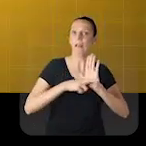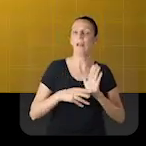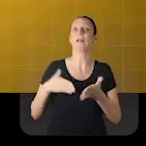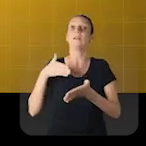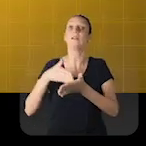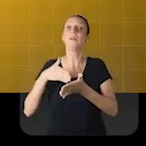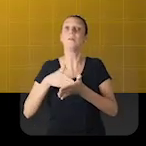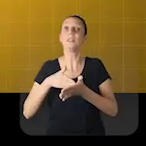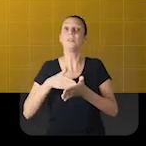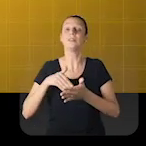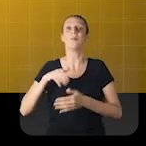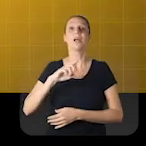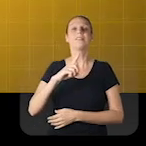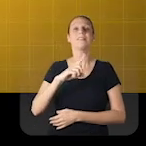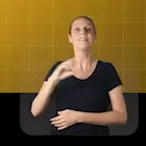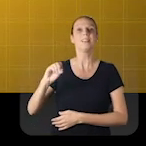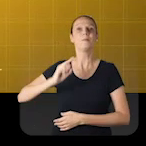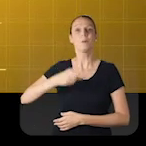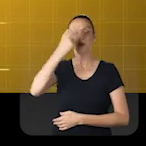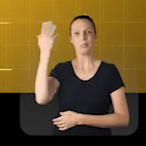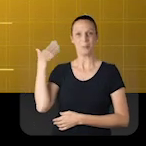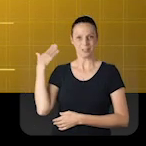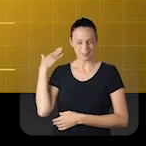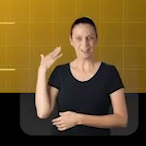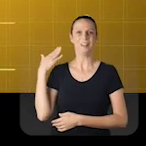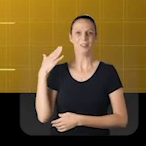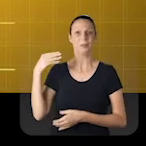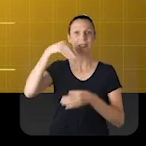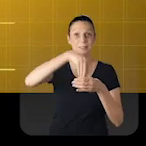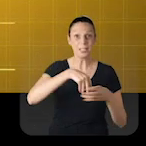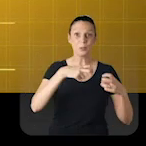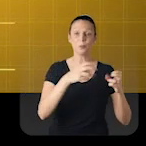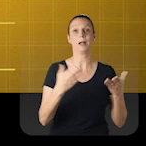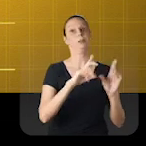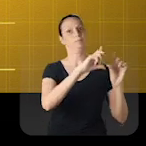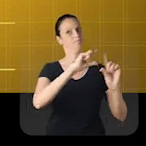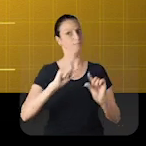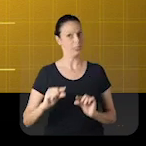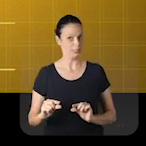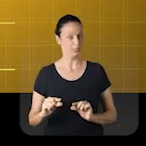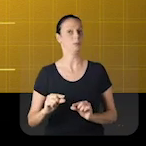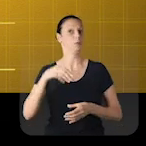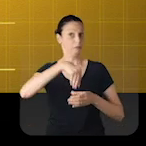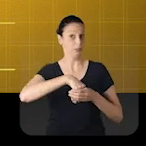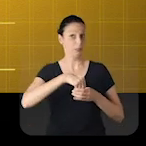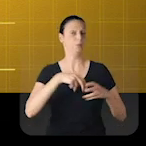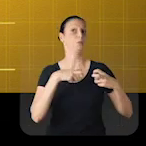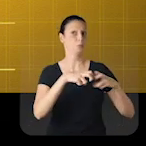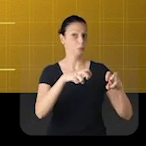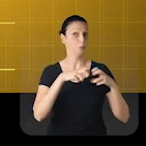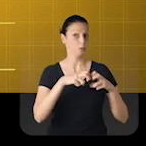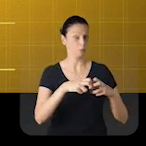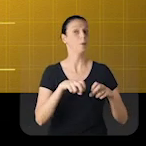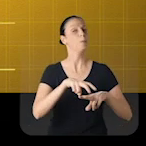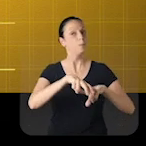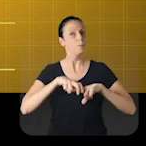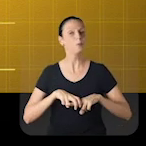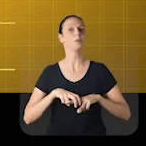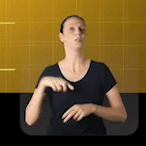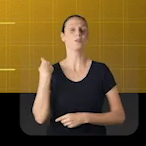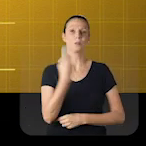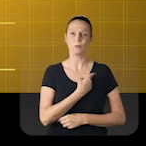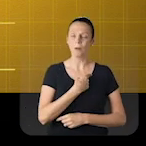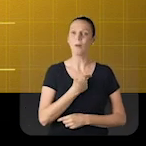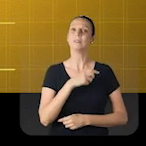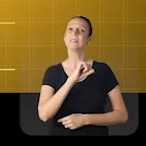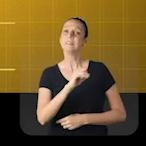limitam a ocupação. Dos mais de 100 mil passageiros por dia, hoje seguimos com menos da metade. Nesse